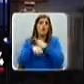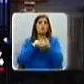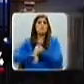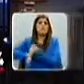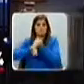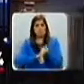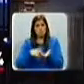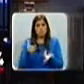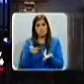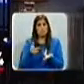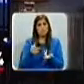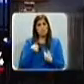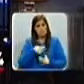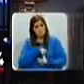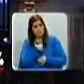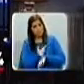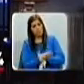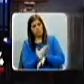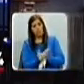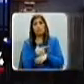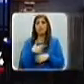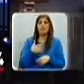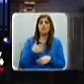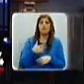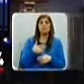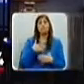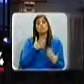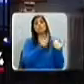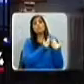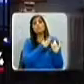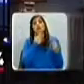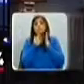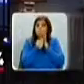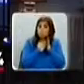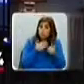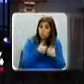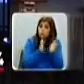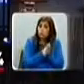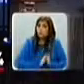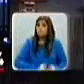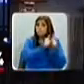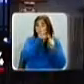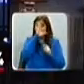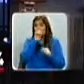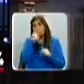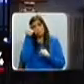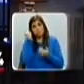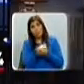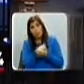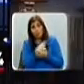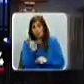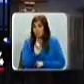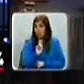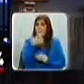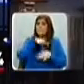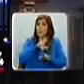algum atraso. Não se pode dizer que a responsabilidade seja inteiramente do Governo, mas estou preocupado, é um facto, que nós estamos